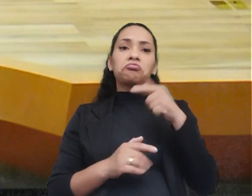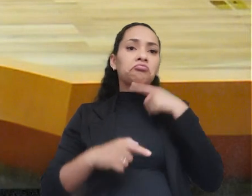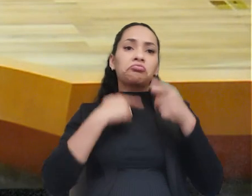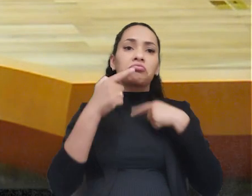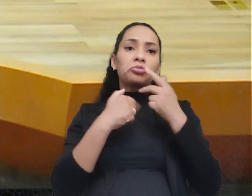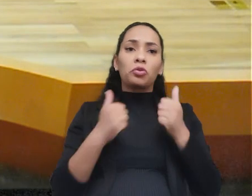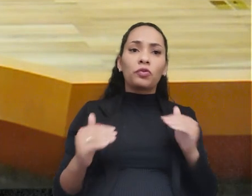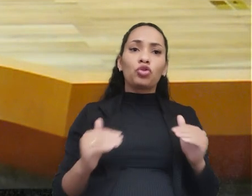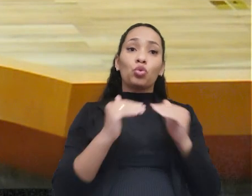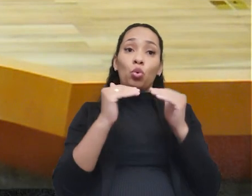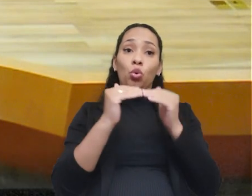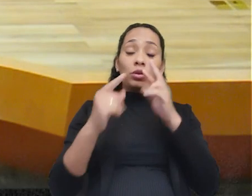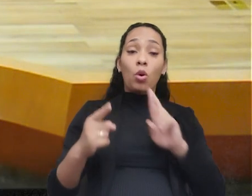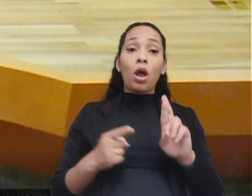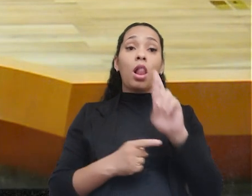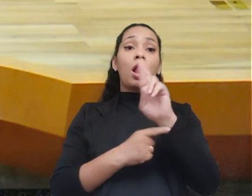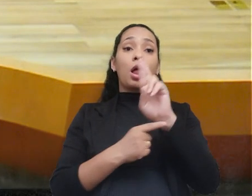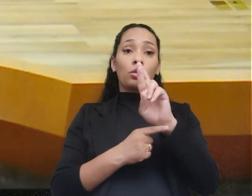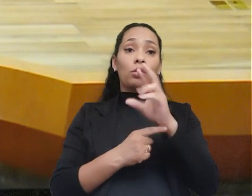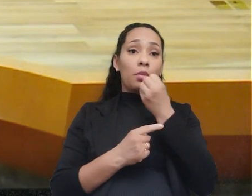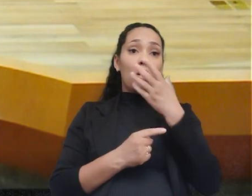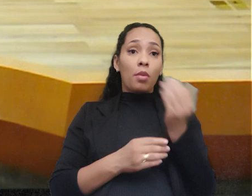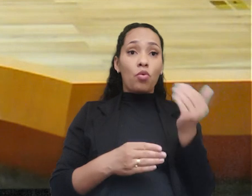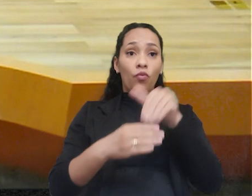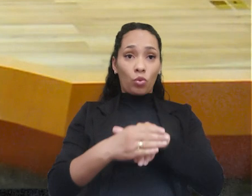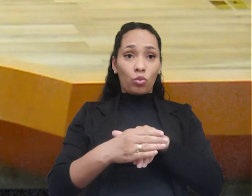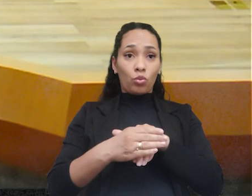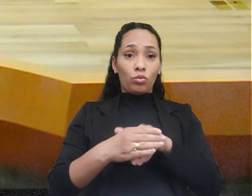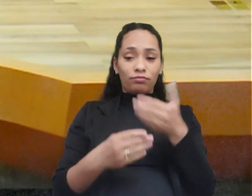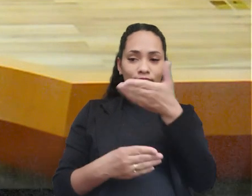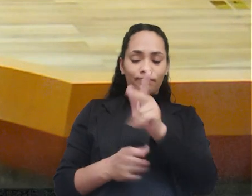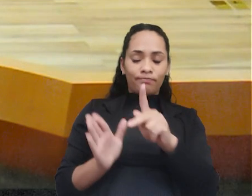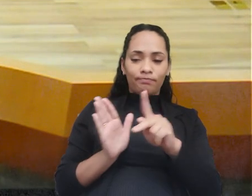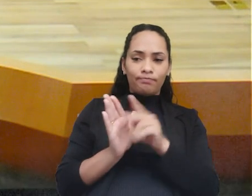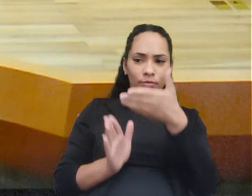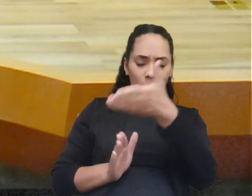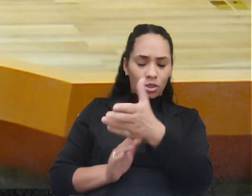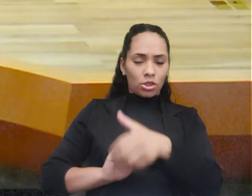em acompanhar a ilustre relatora pelo bem lançado voto dela.